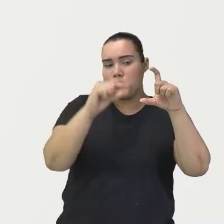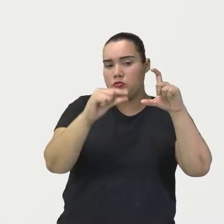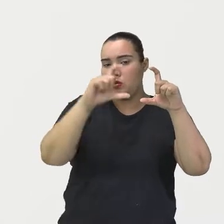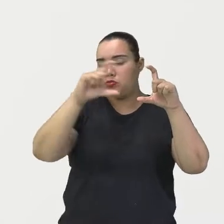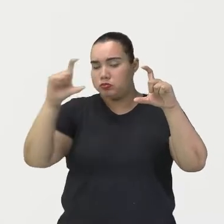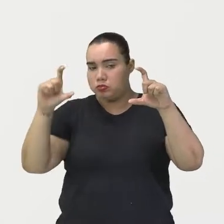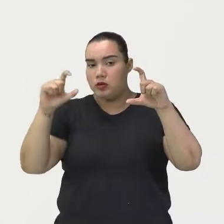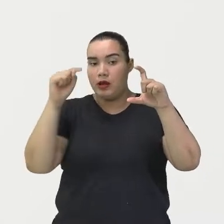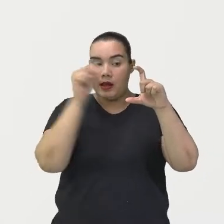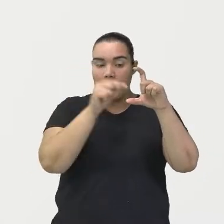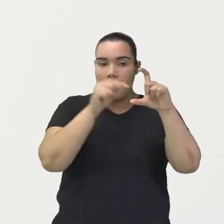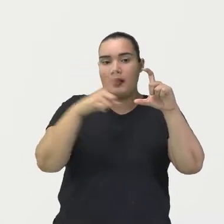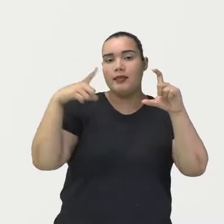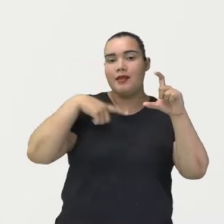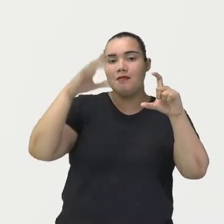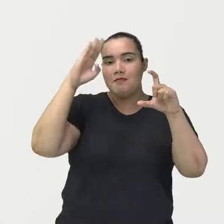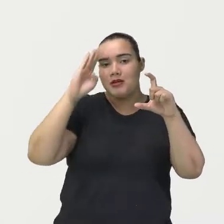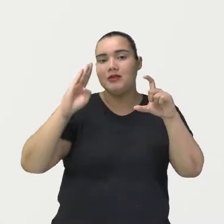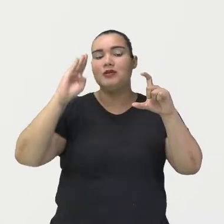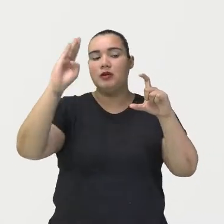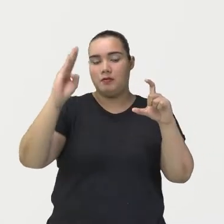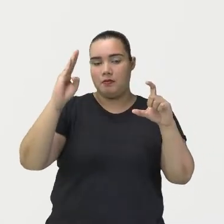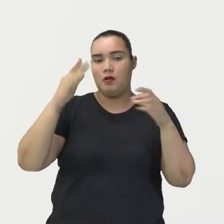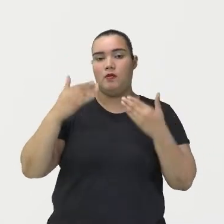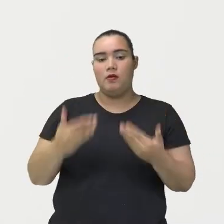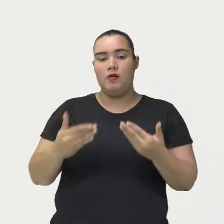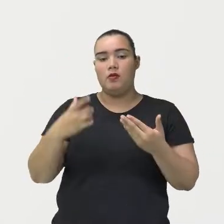I aqui, ele vai impedir de